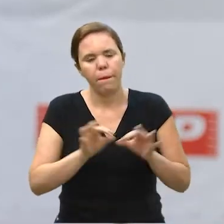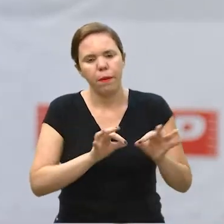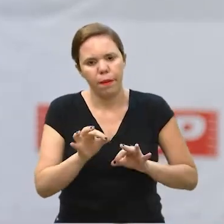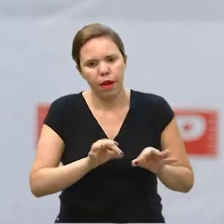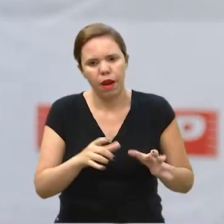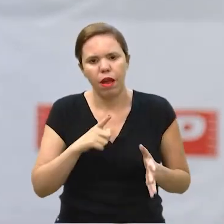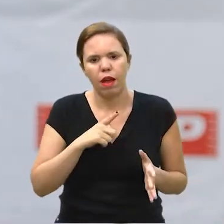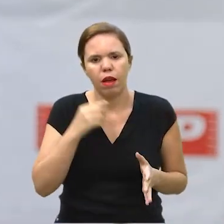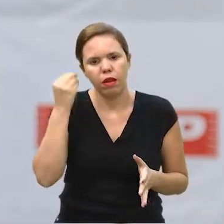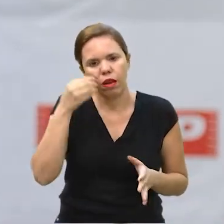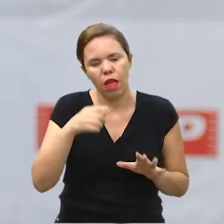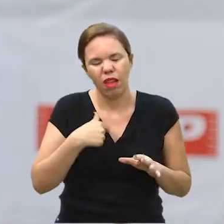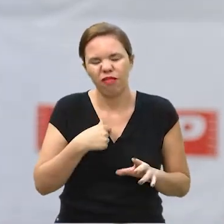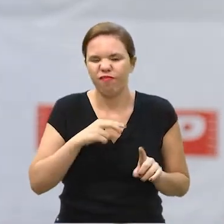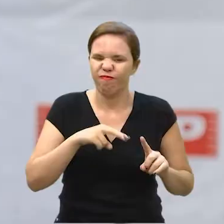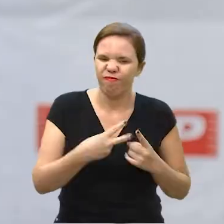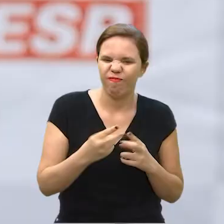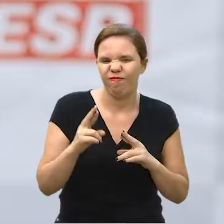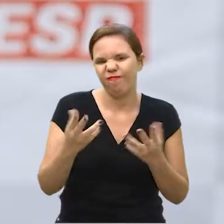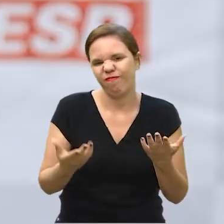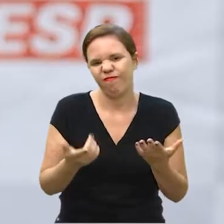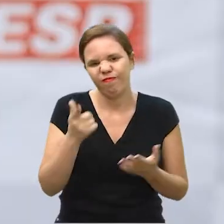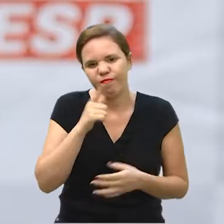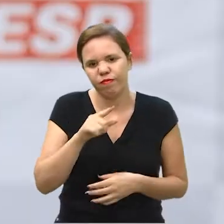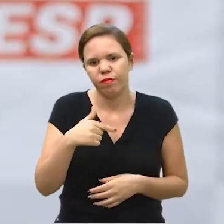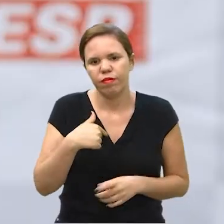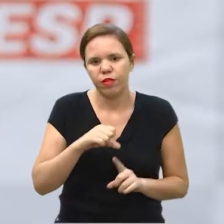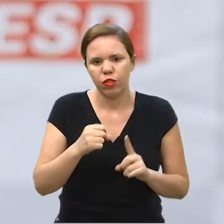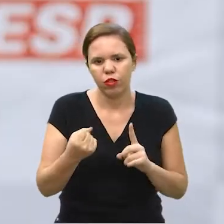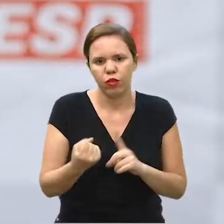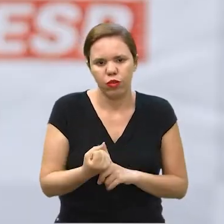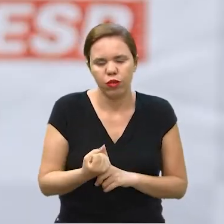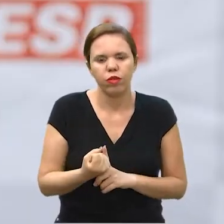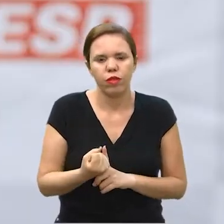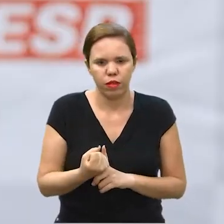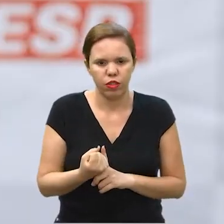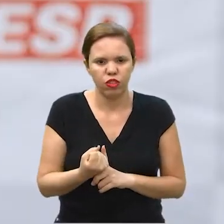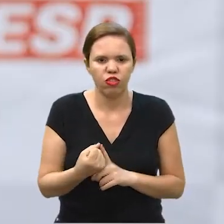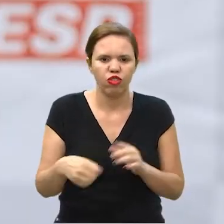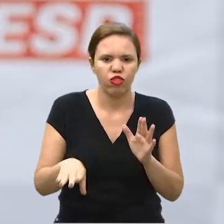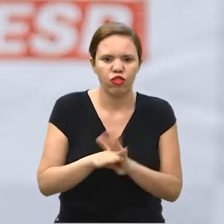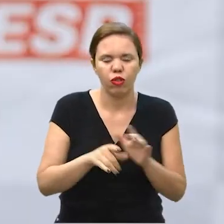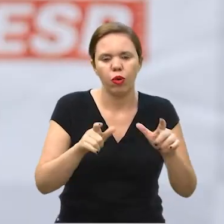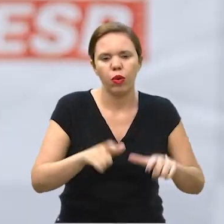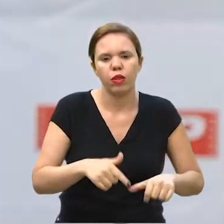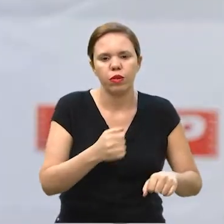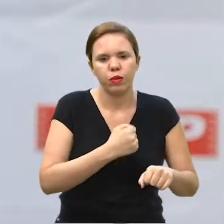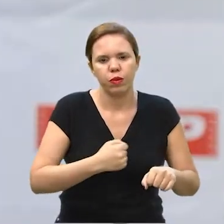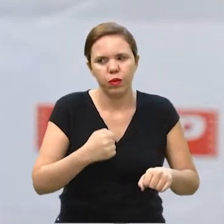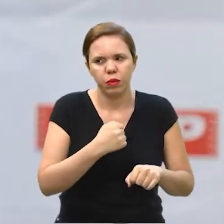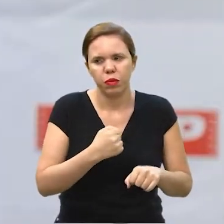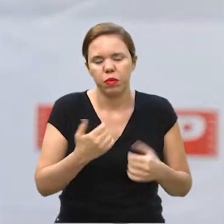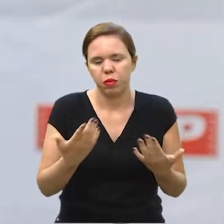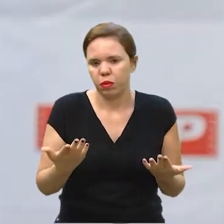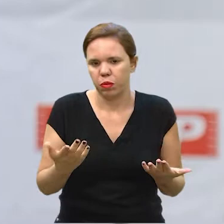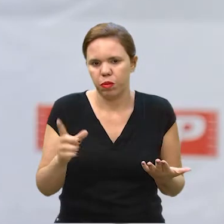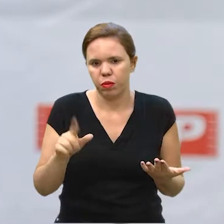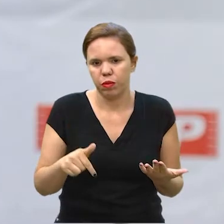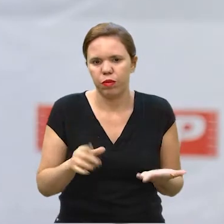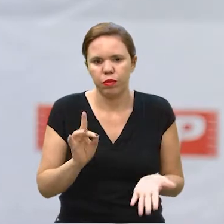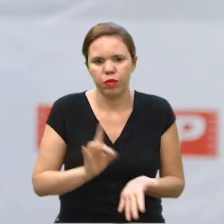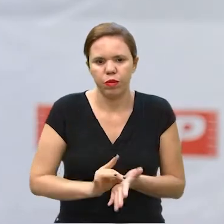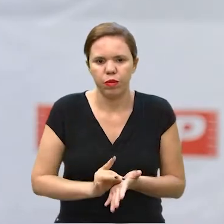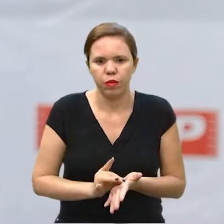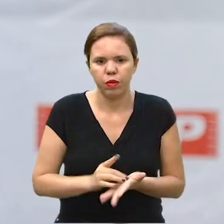sincera, muito grande quanto a isso. A assistente social caiu de paraquedas na cozinha. Então, na realidade, foi uma